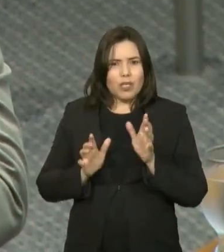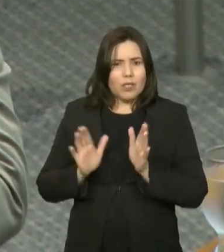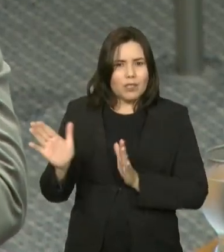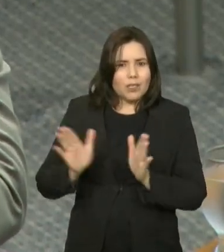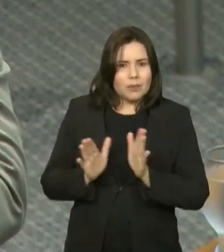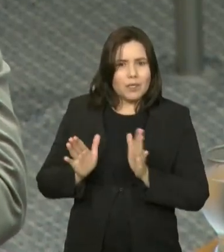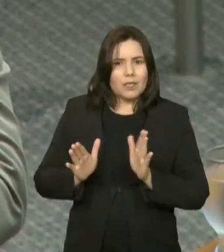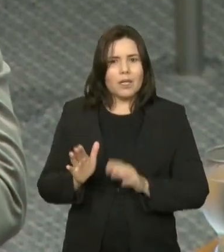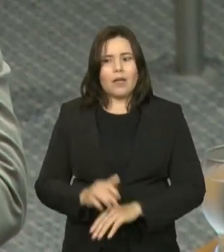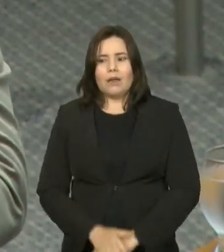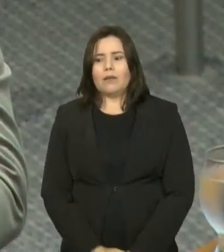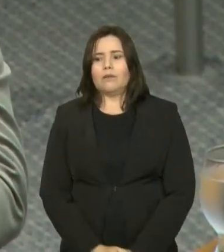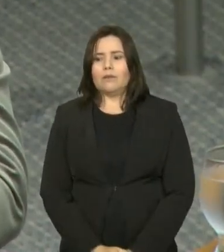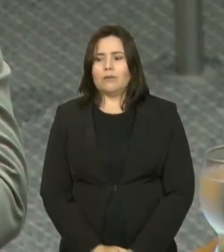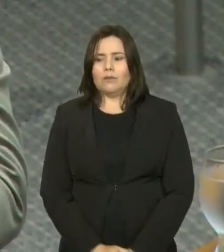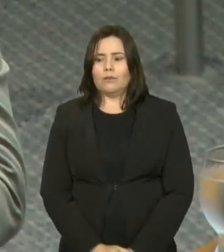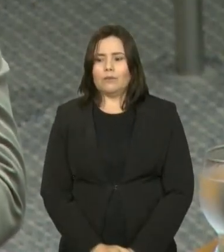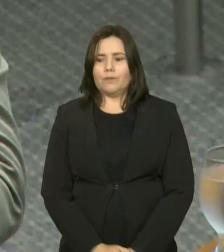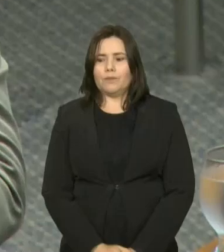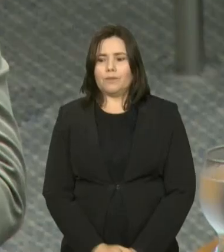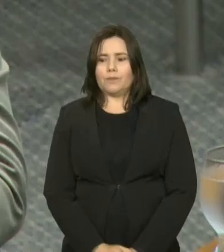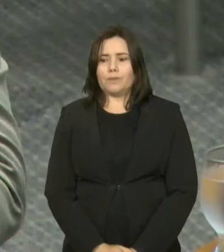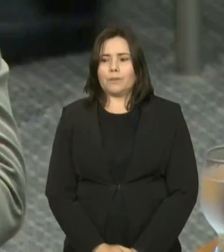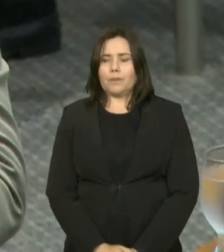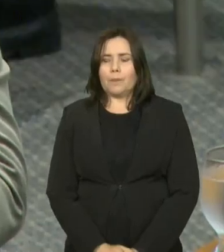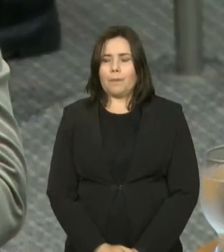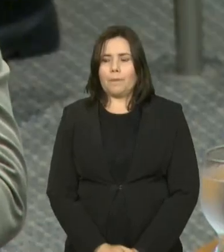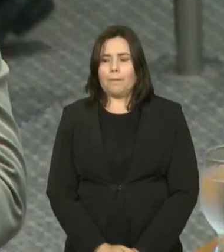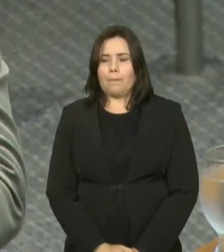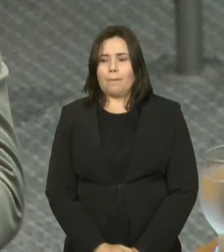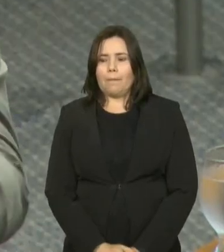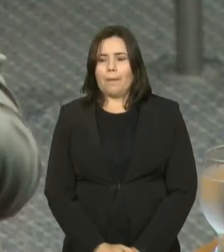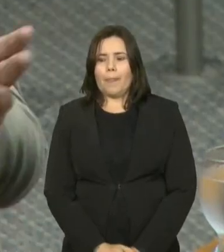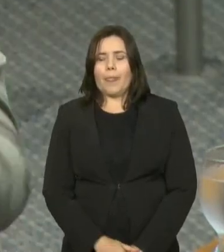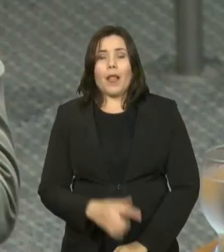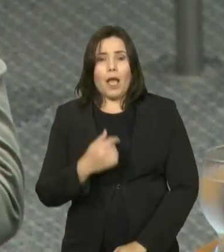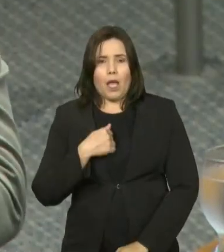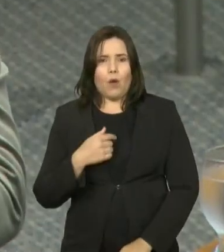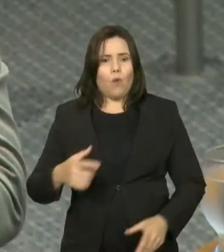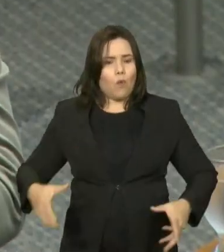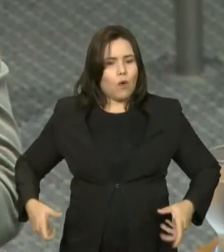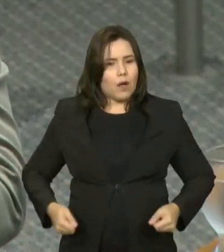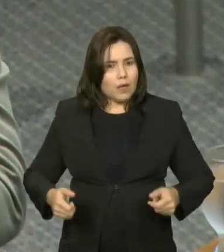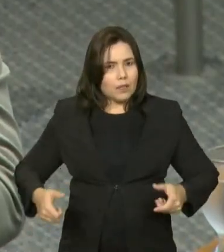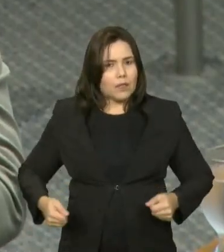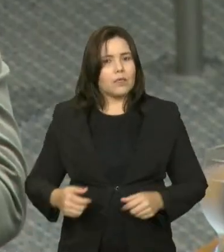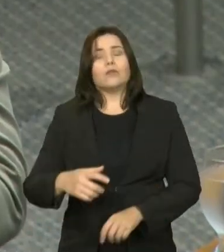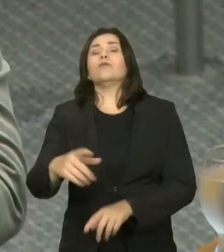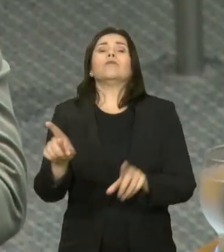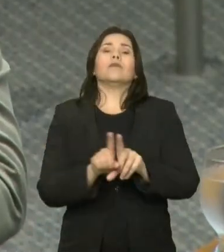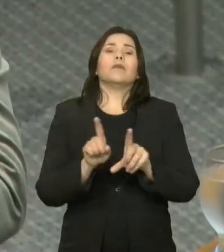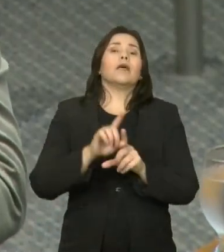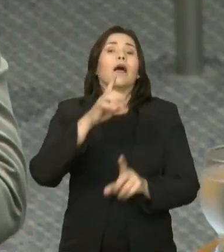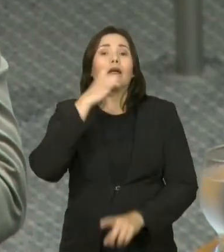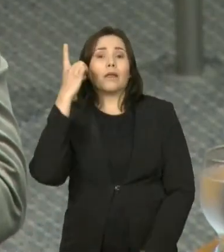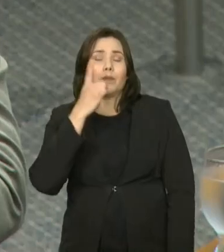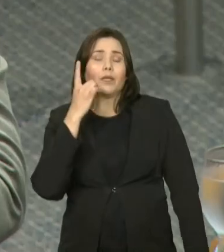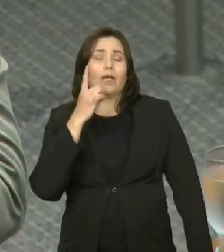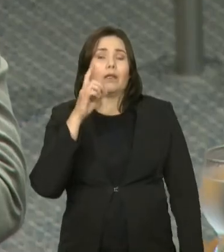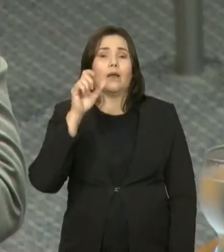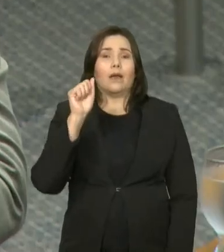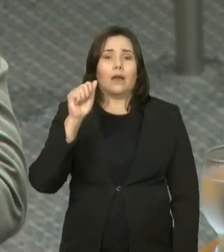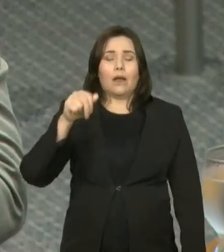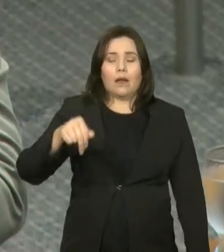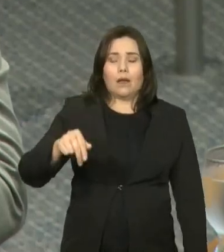Janaína. Para no meu momento que estou vivendo como cadeirante, também como a deputada Andréa, as dificuldades